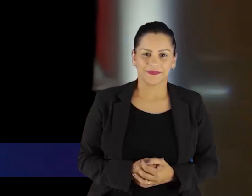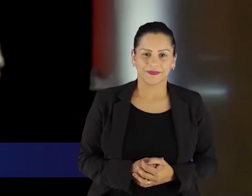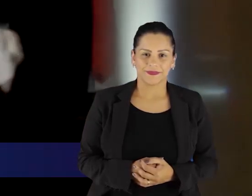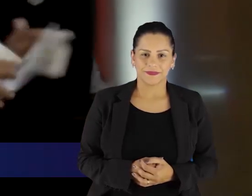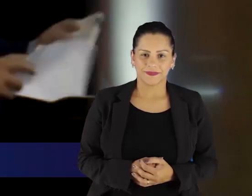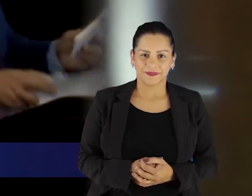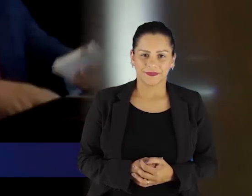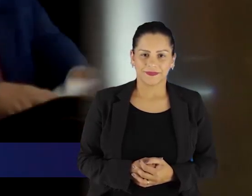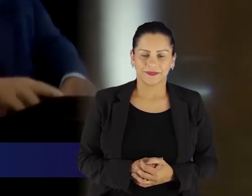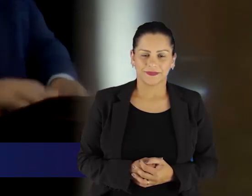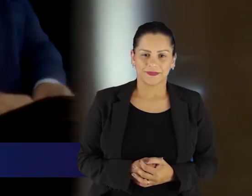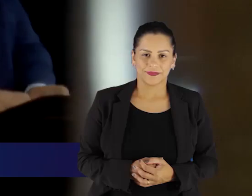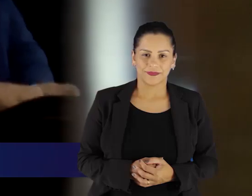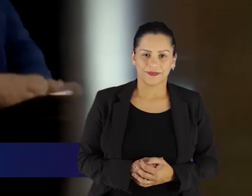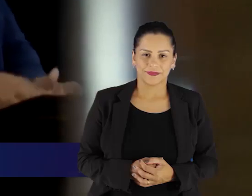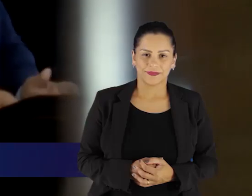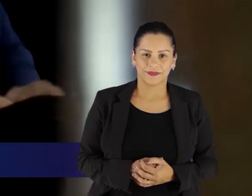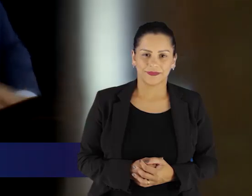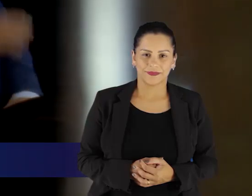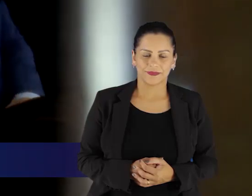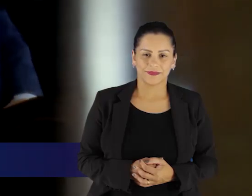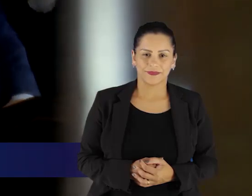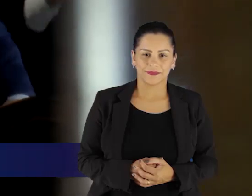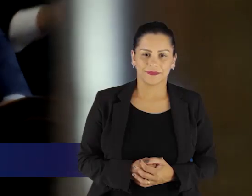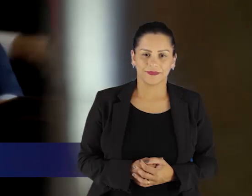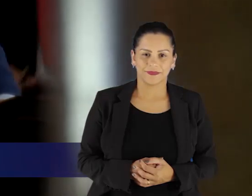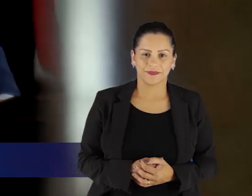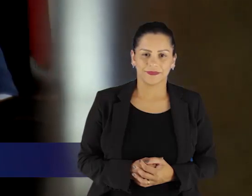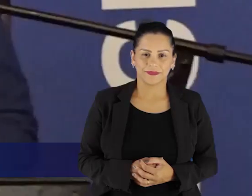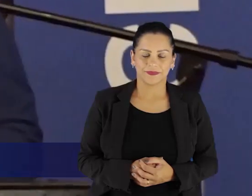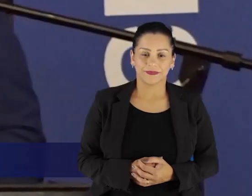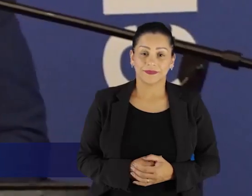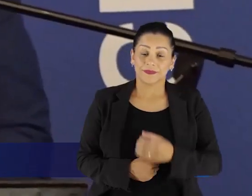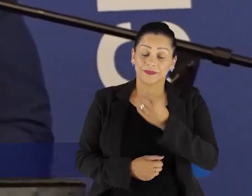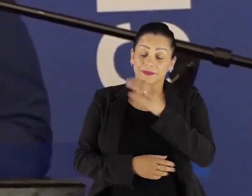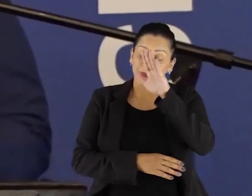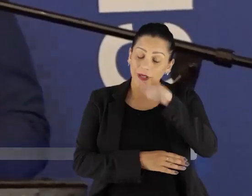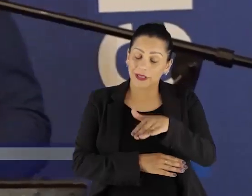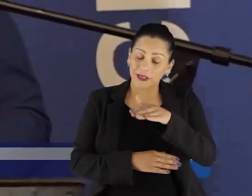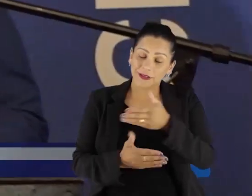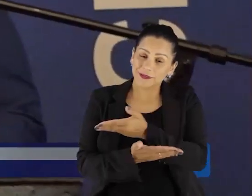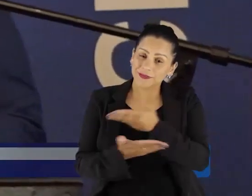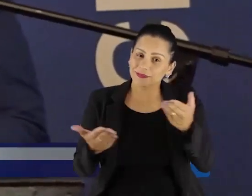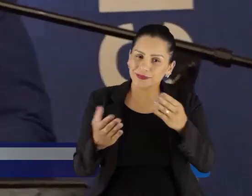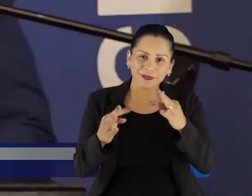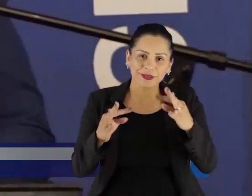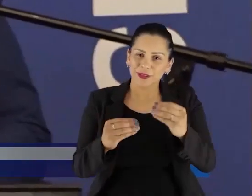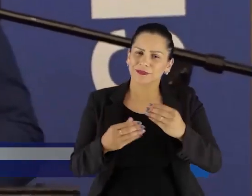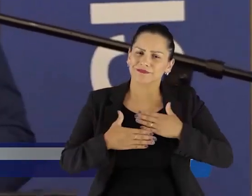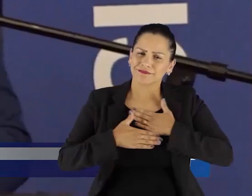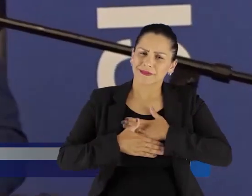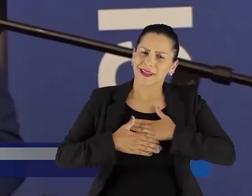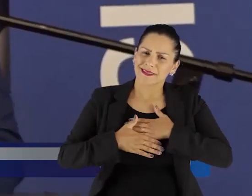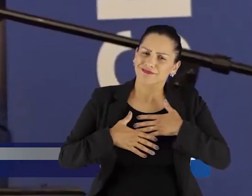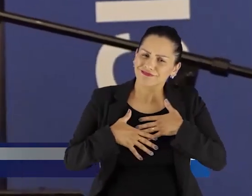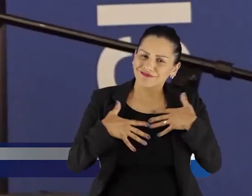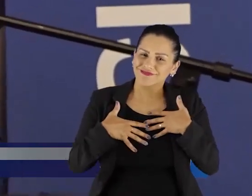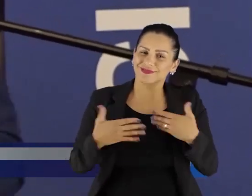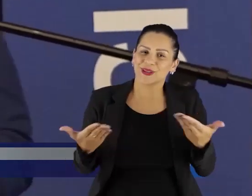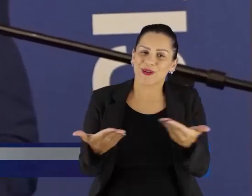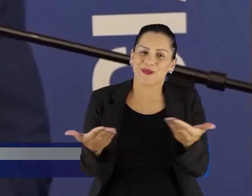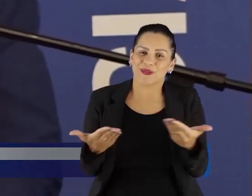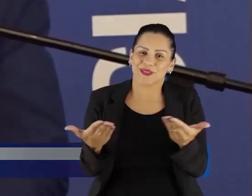E aí Olá boa tarde boa tarde a todos é um prazer enorme hoje